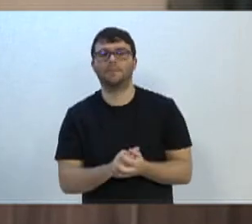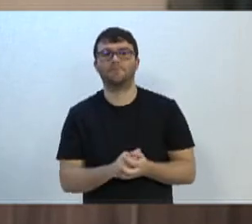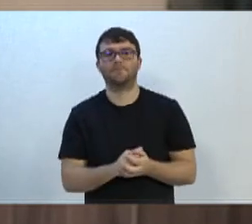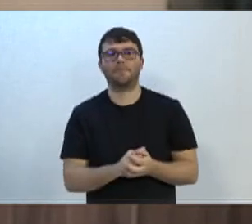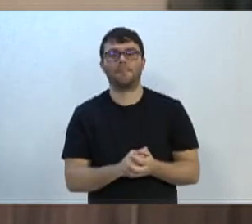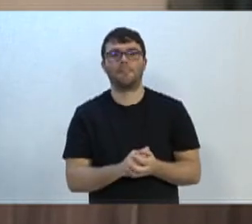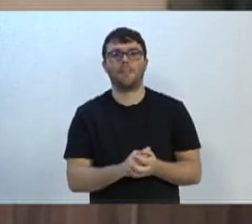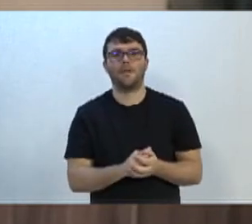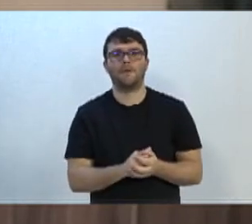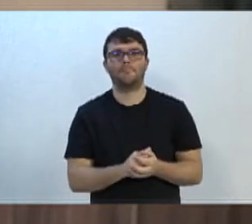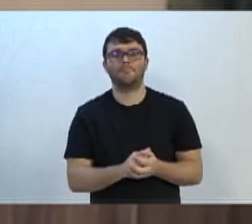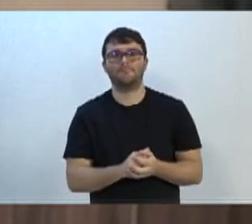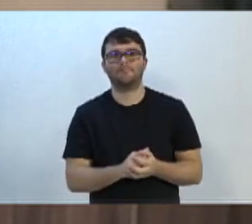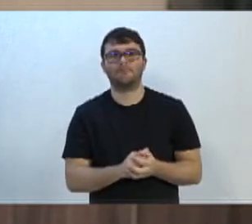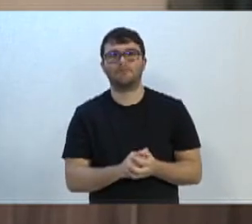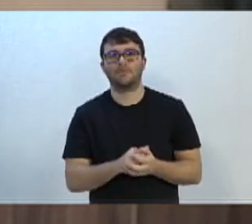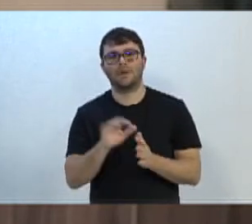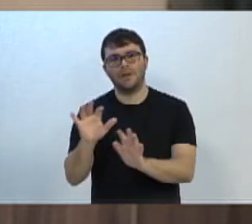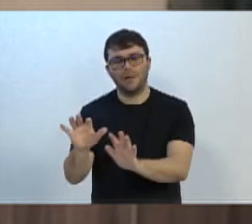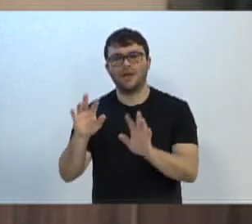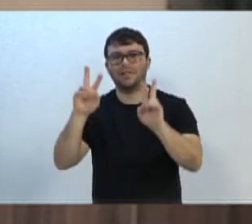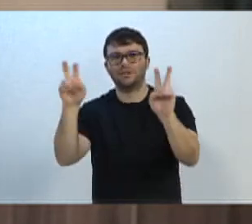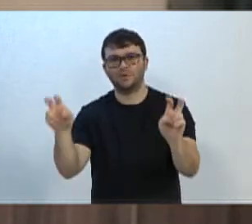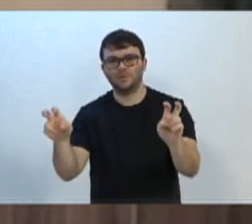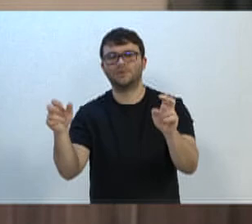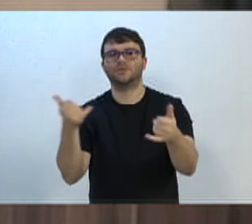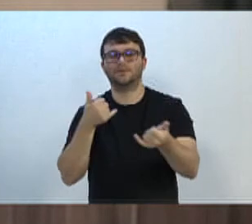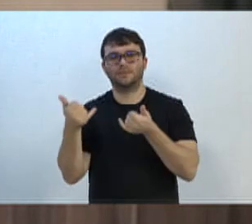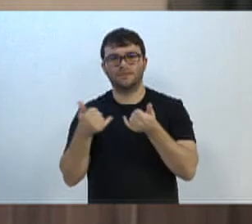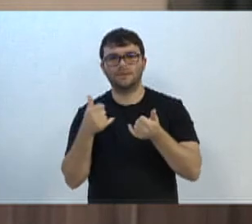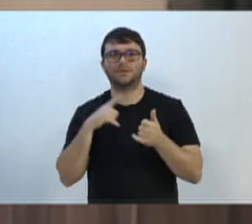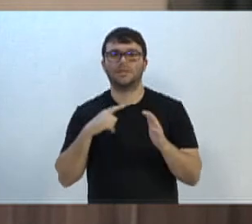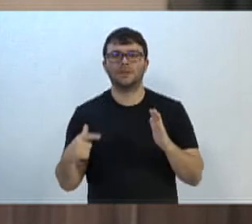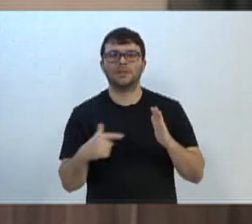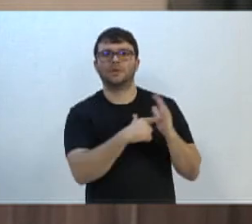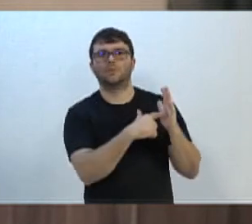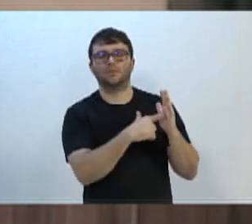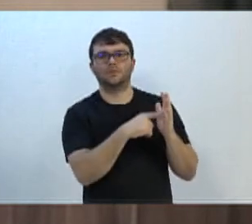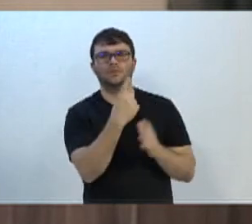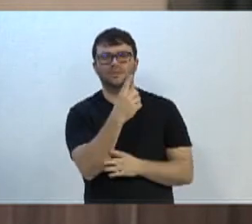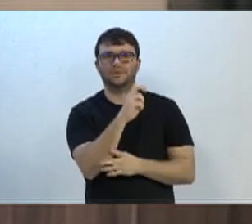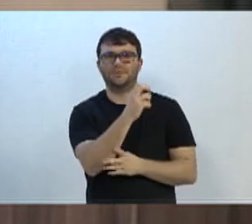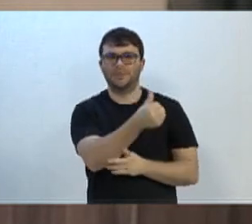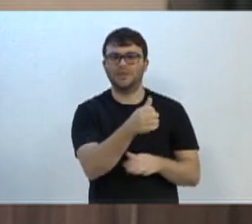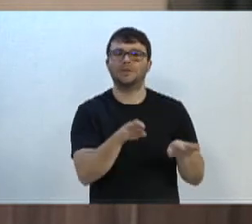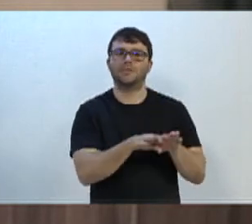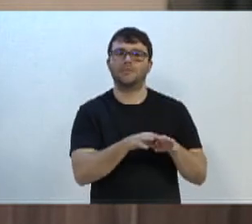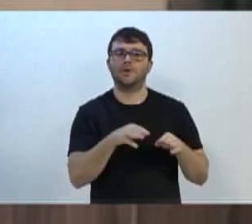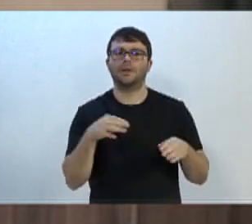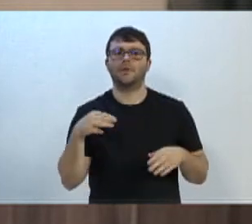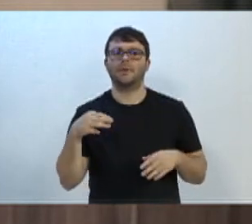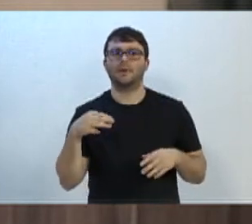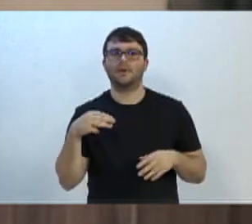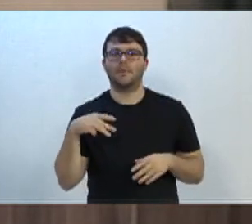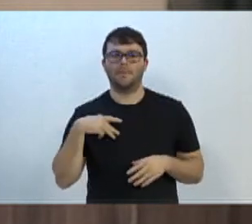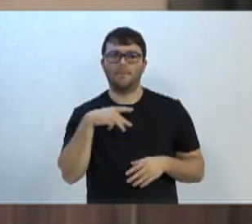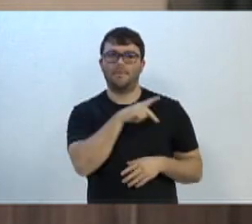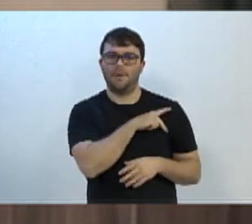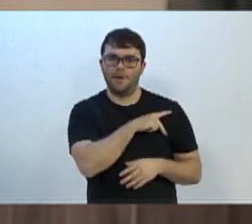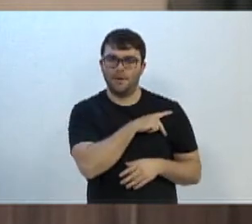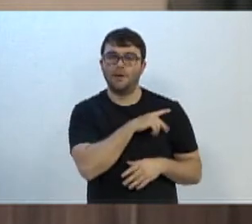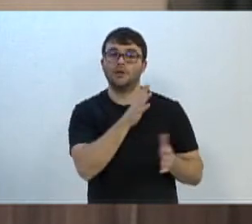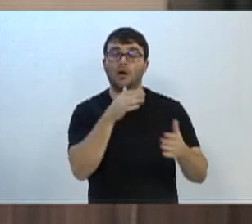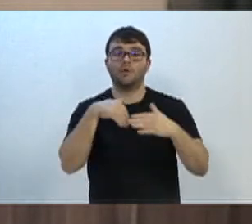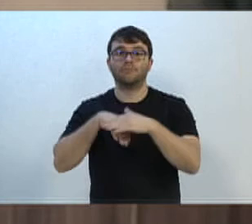fatos esse assunto chegou a vender inclusive denúncia não só não 56 mas também é ministério público é a história arquivado pela